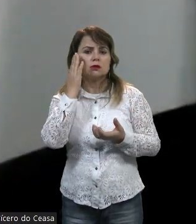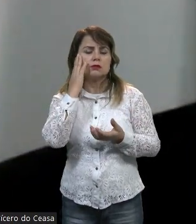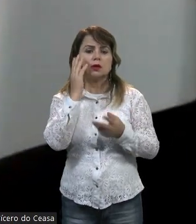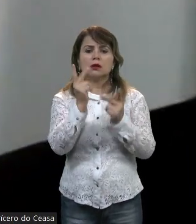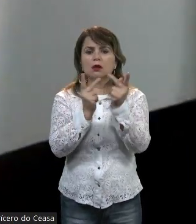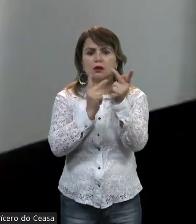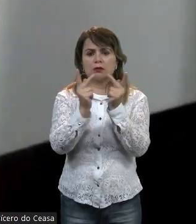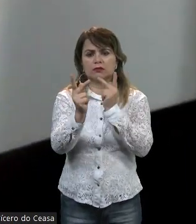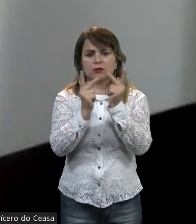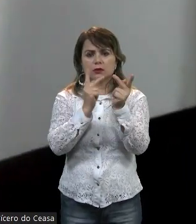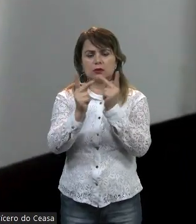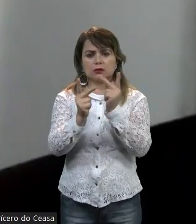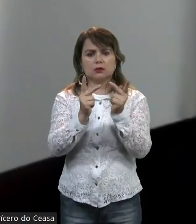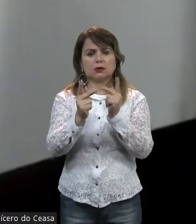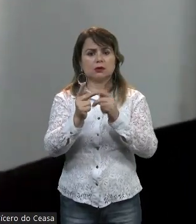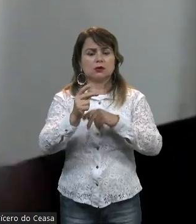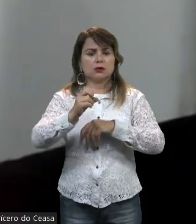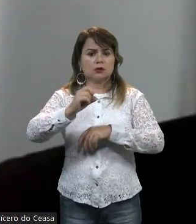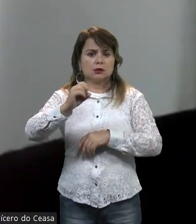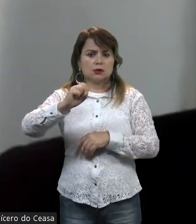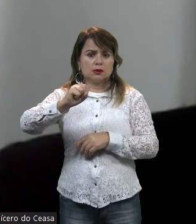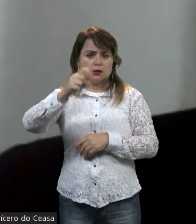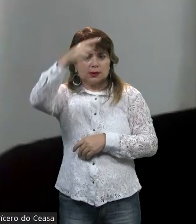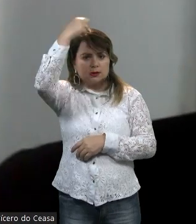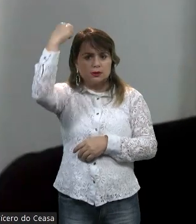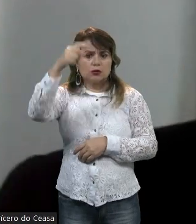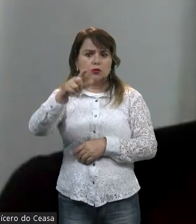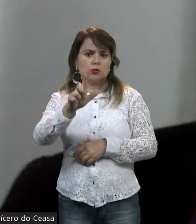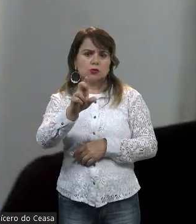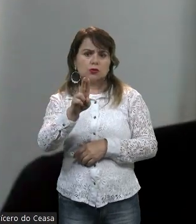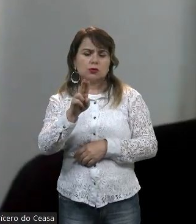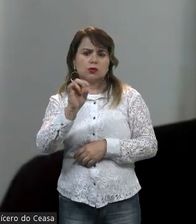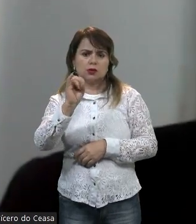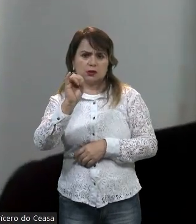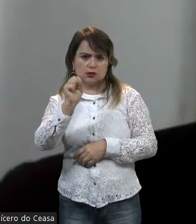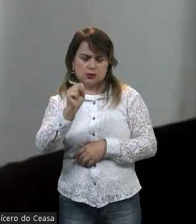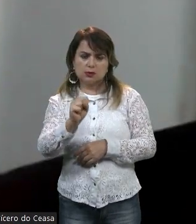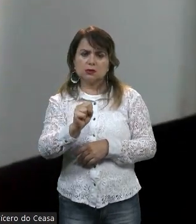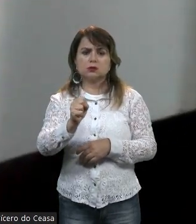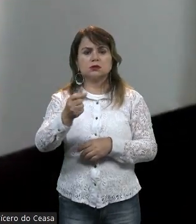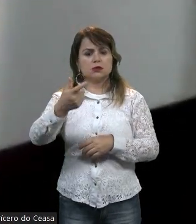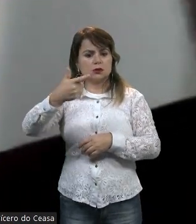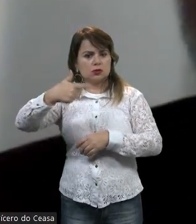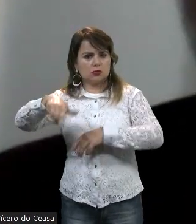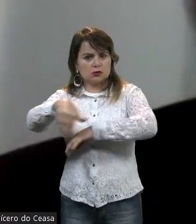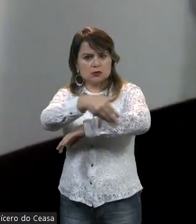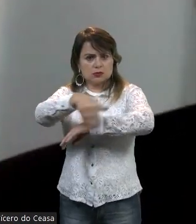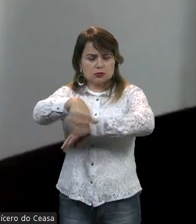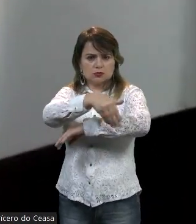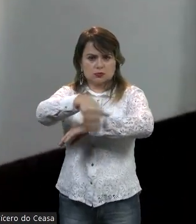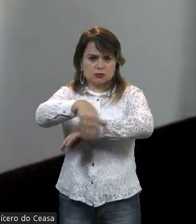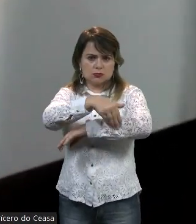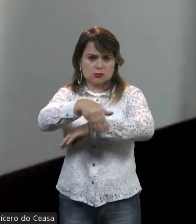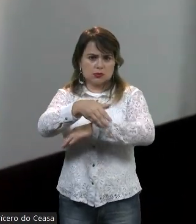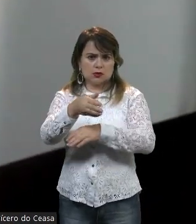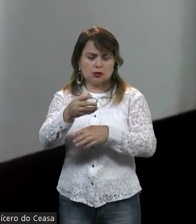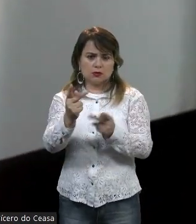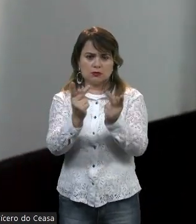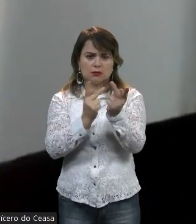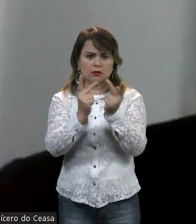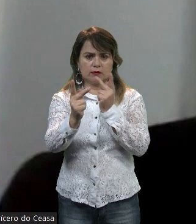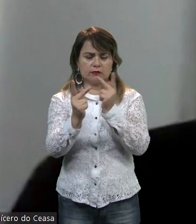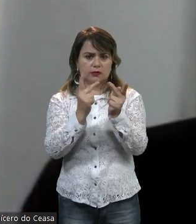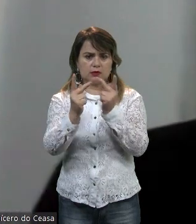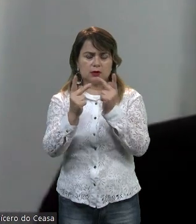Eu creio que as transversais não era diferente também. A gente via São Luís, mas quando você vê a transversal e a Avenida,